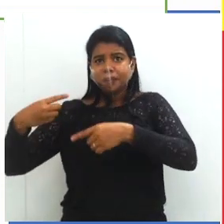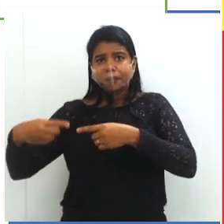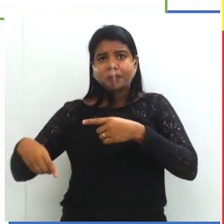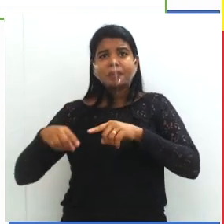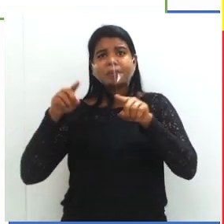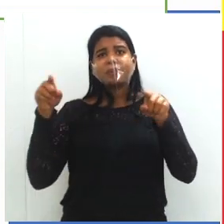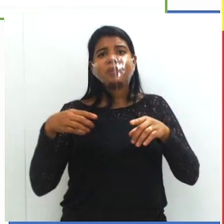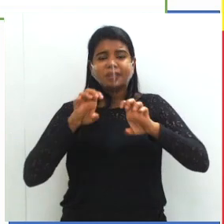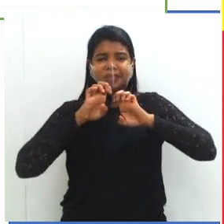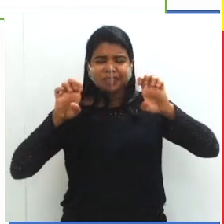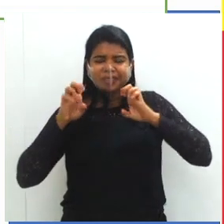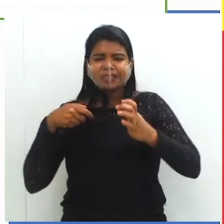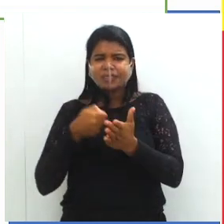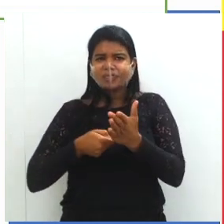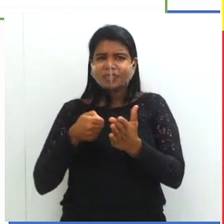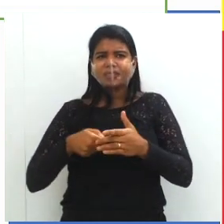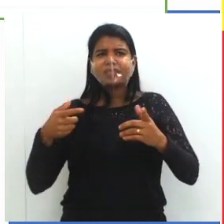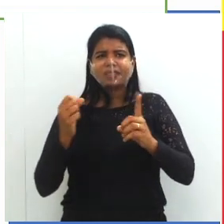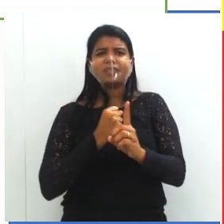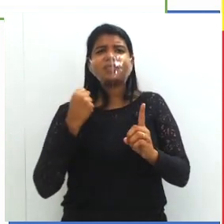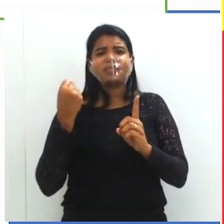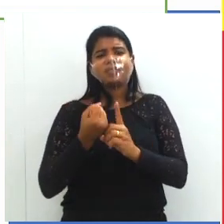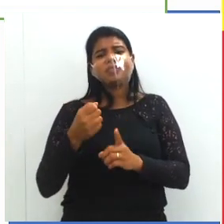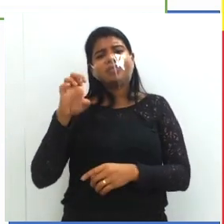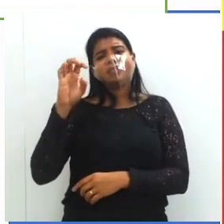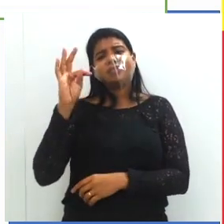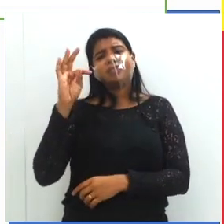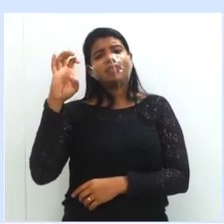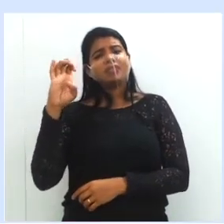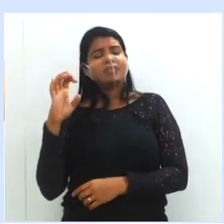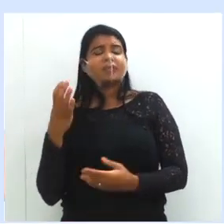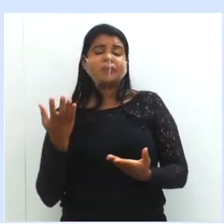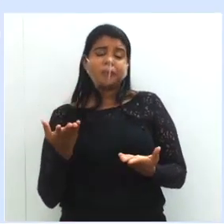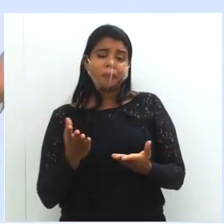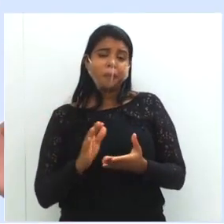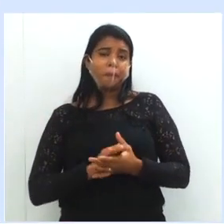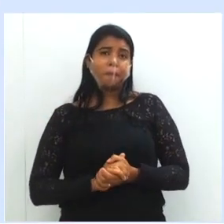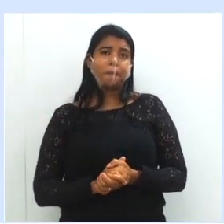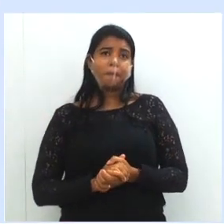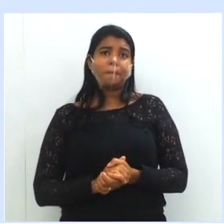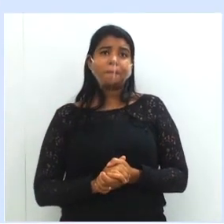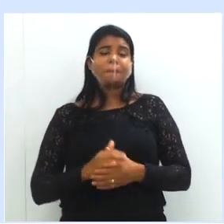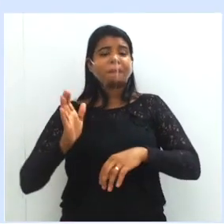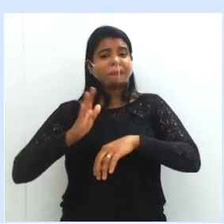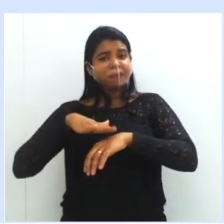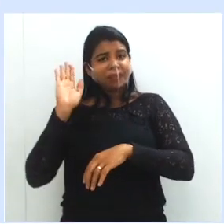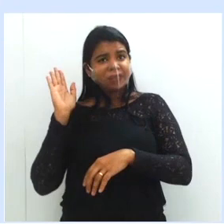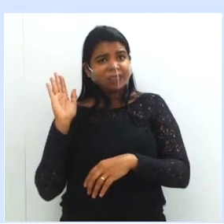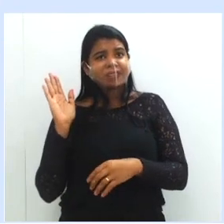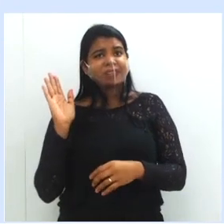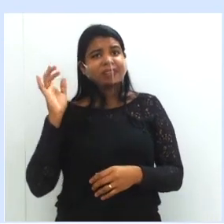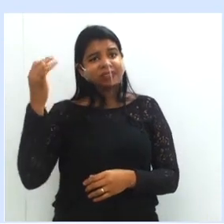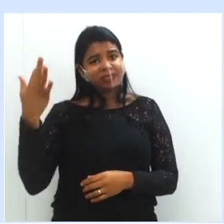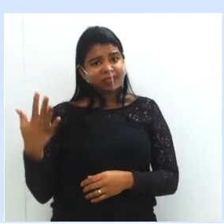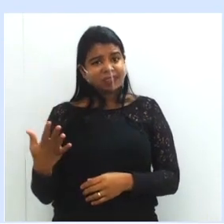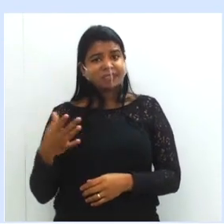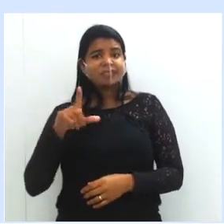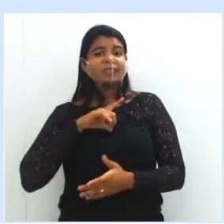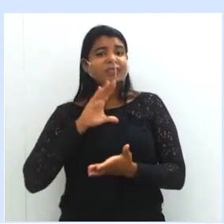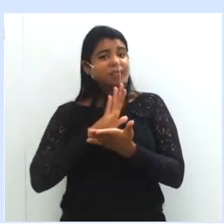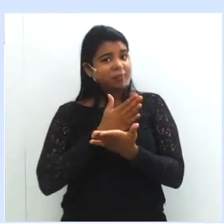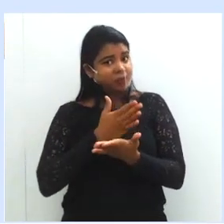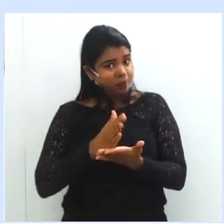políticos, protestos, reivindicações sociais, etc. Isso aí, mais uma vez, bato na tecla que há